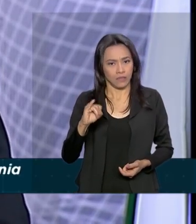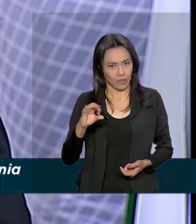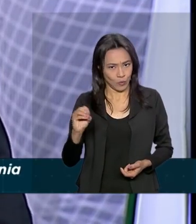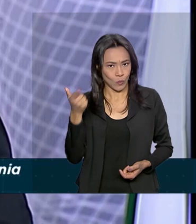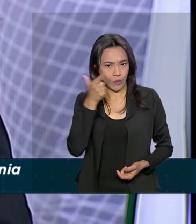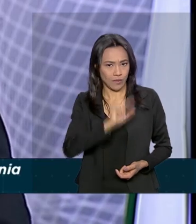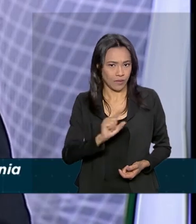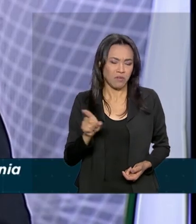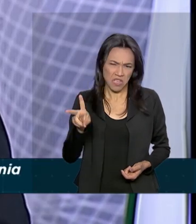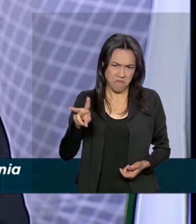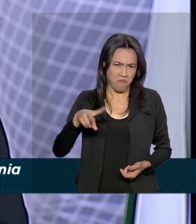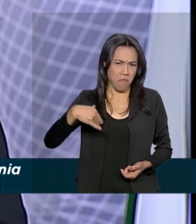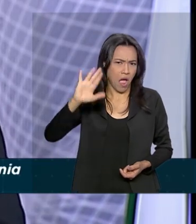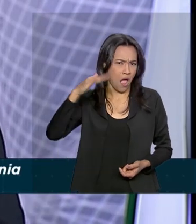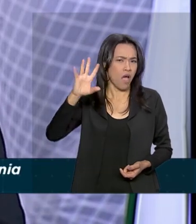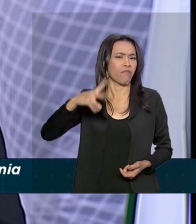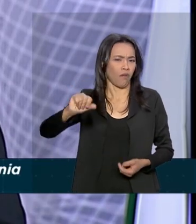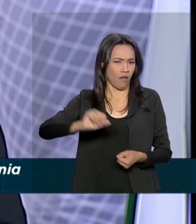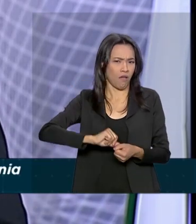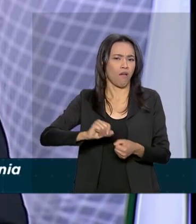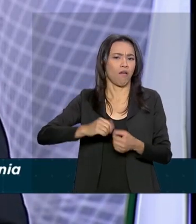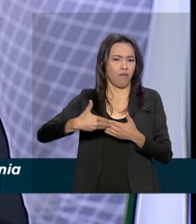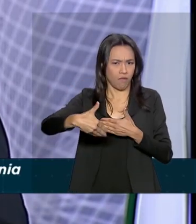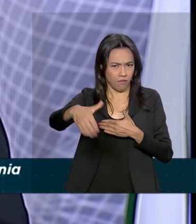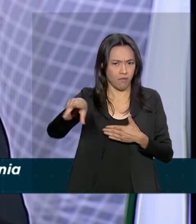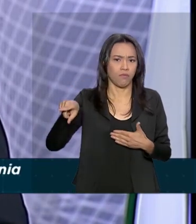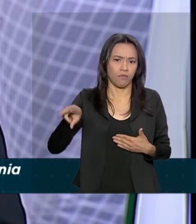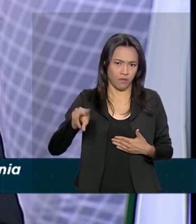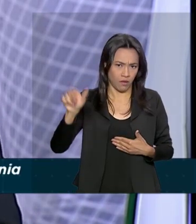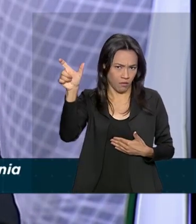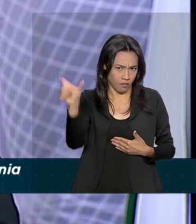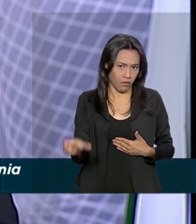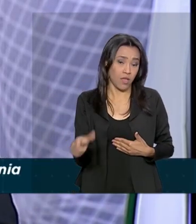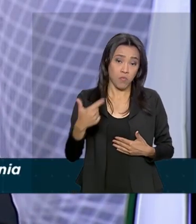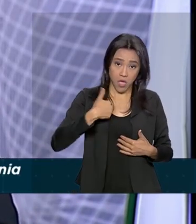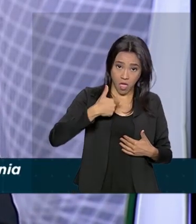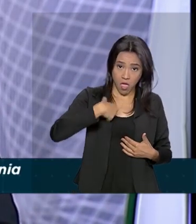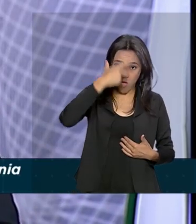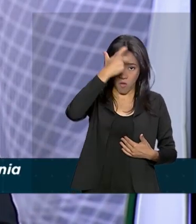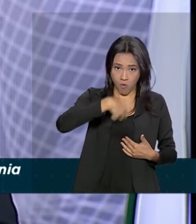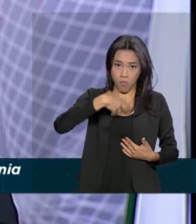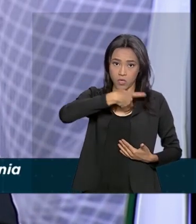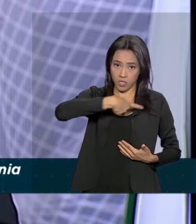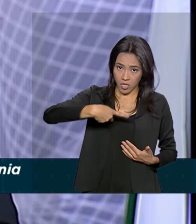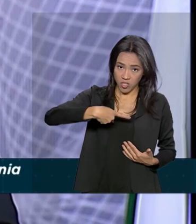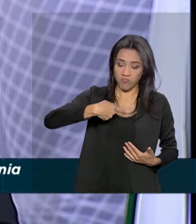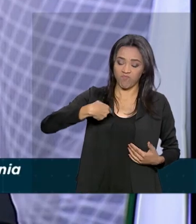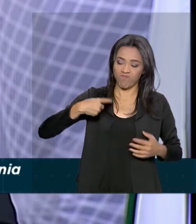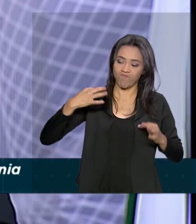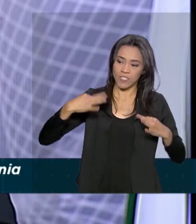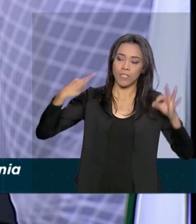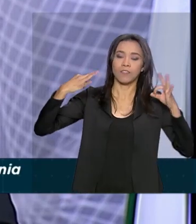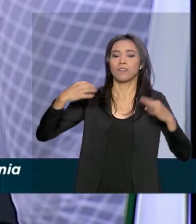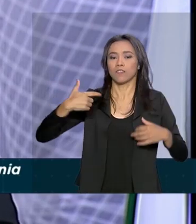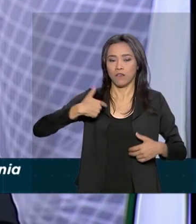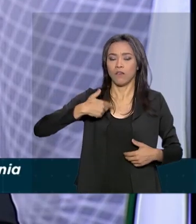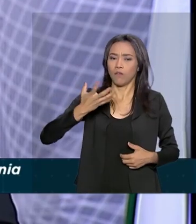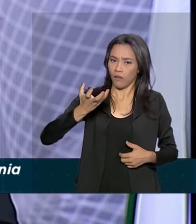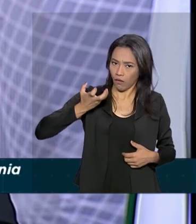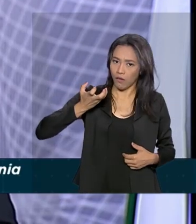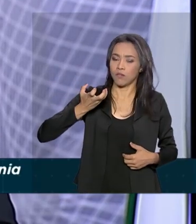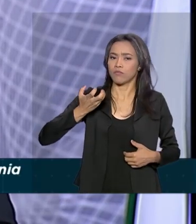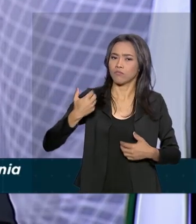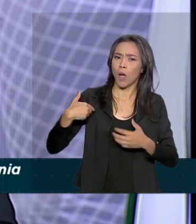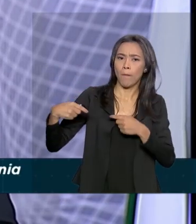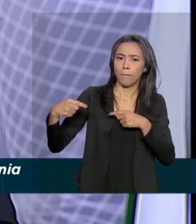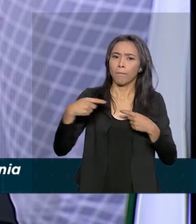muito mais ele fará. Até porque, no que couber a minha pessoa, Pode ter certeza, eu quero